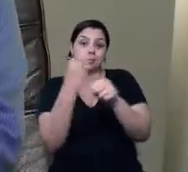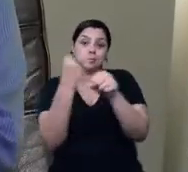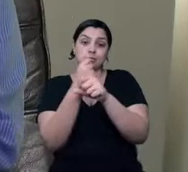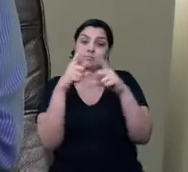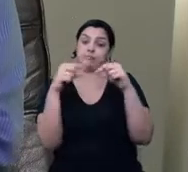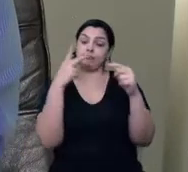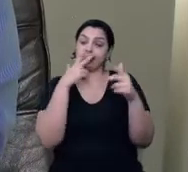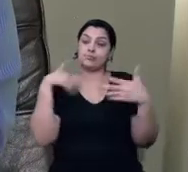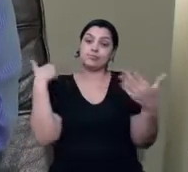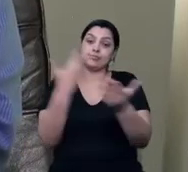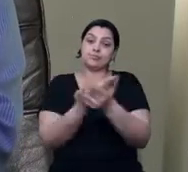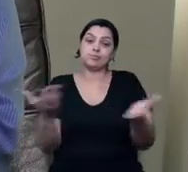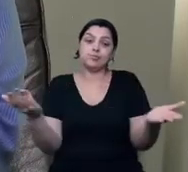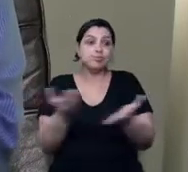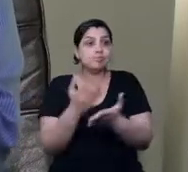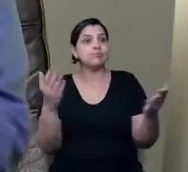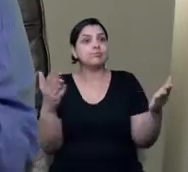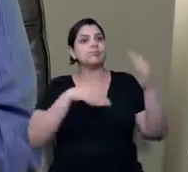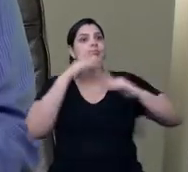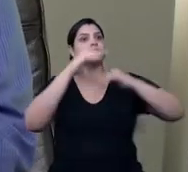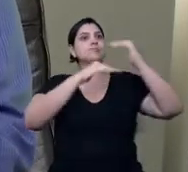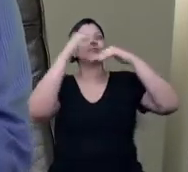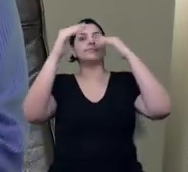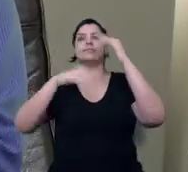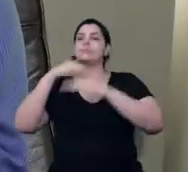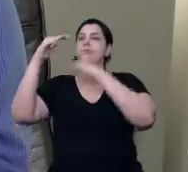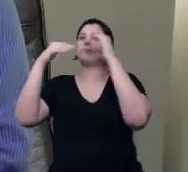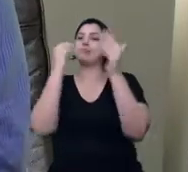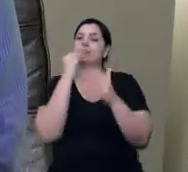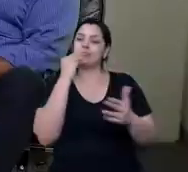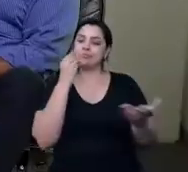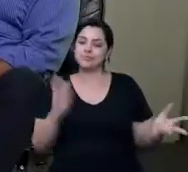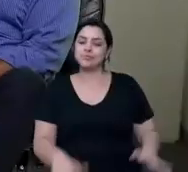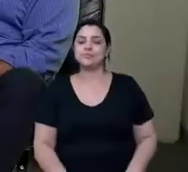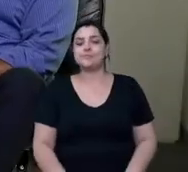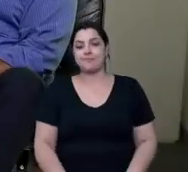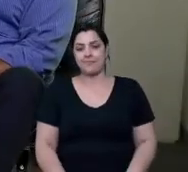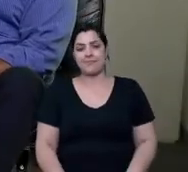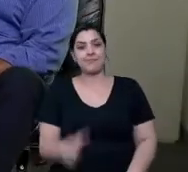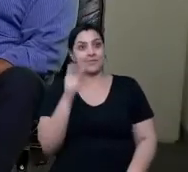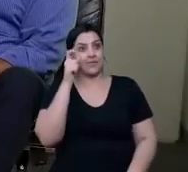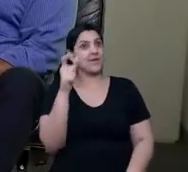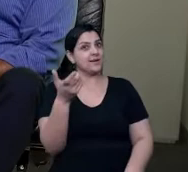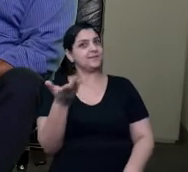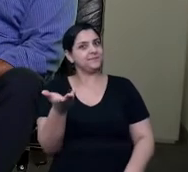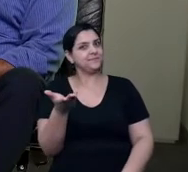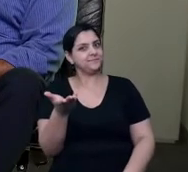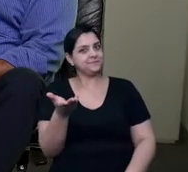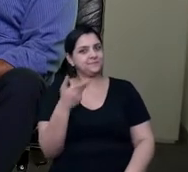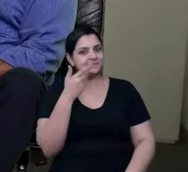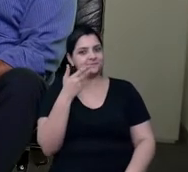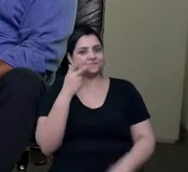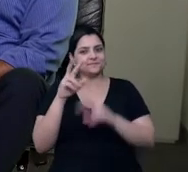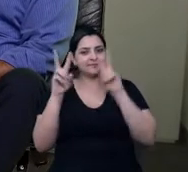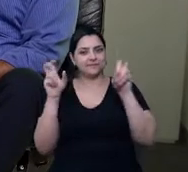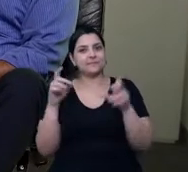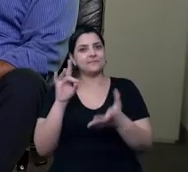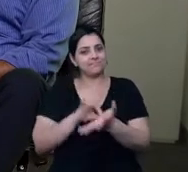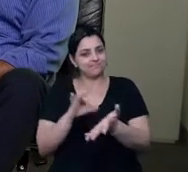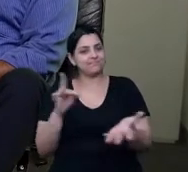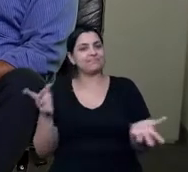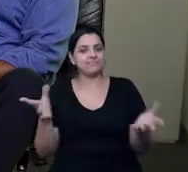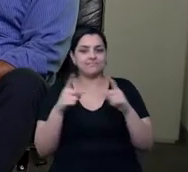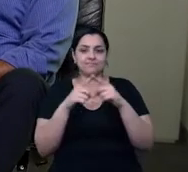nós estamos construindo, né? A cidade das possibilidades. Então, que interessante ouvir isso, porque realmente Brasília nasceu